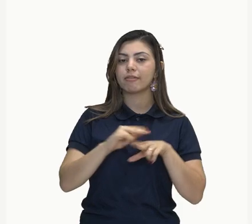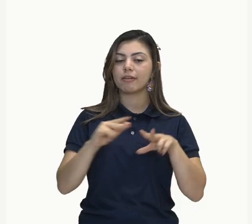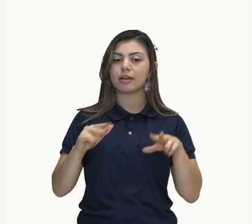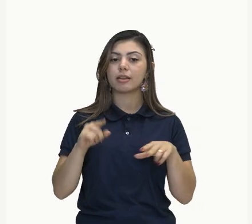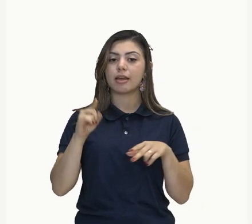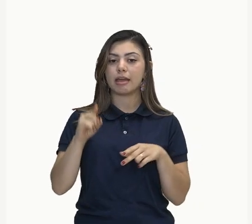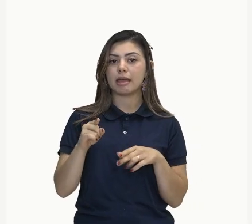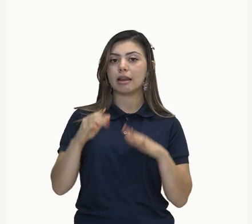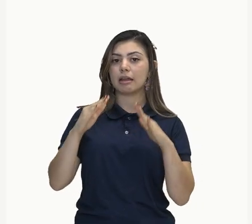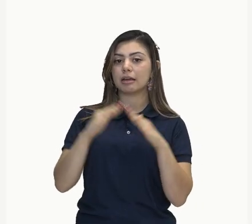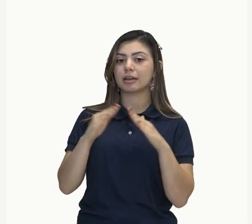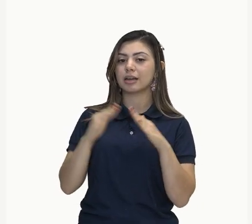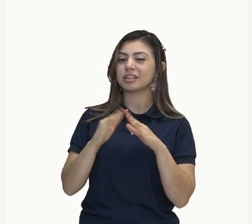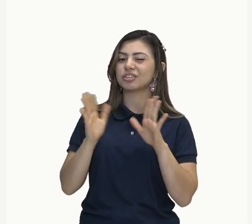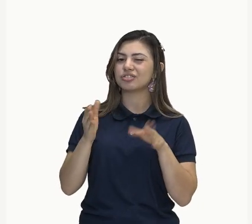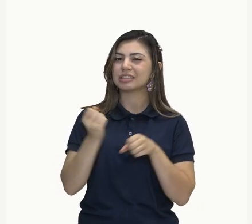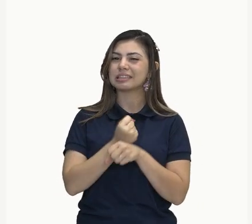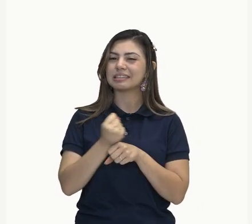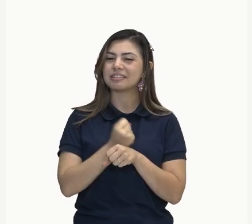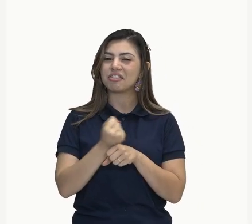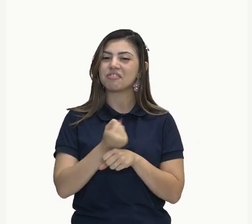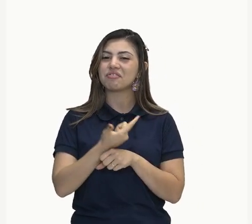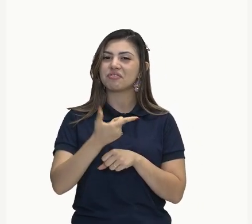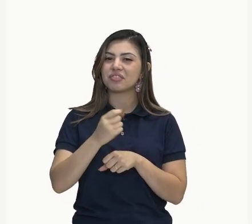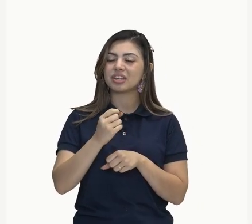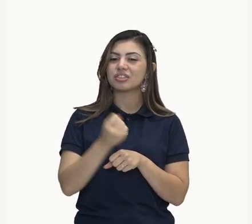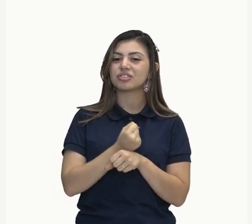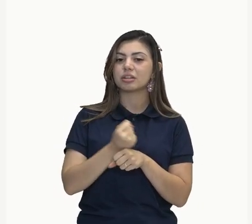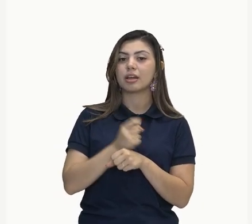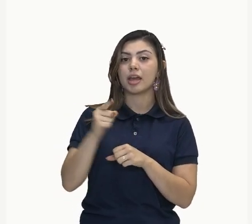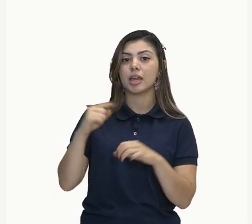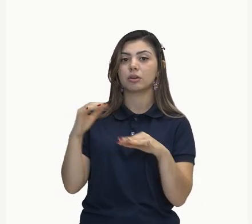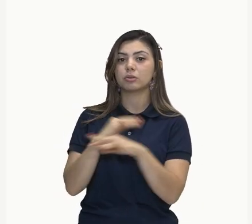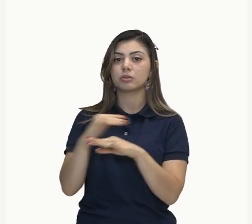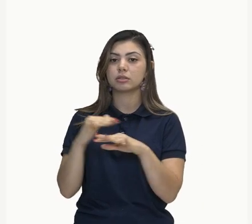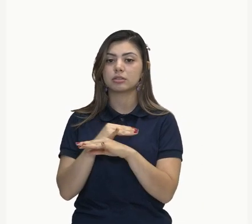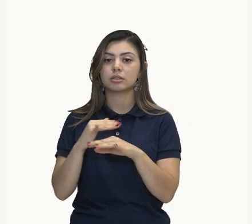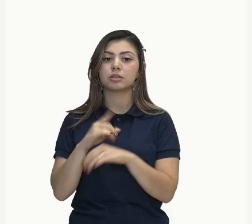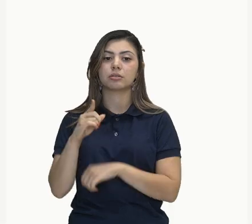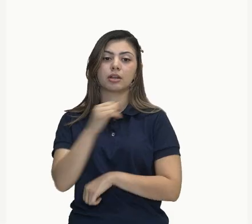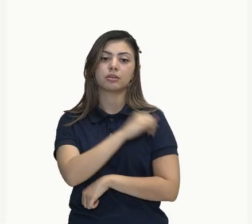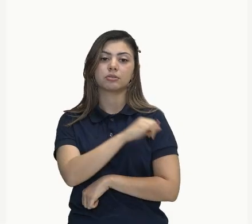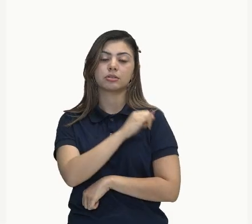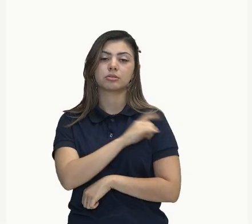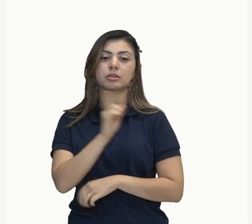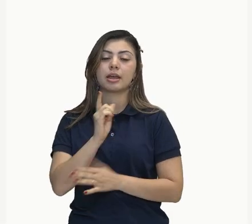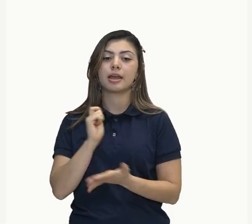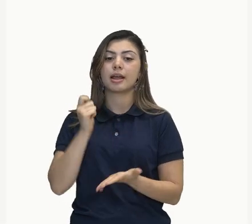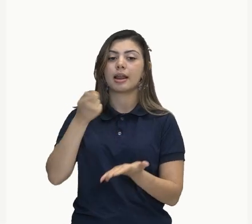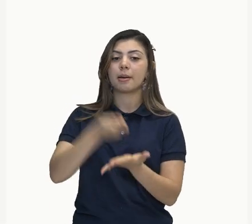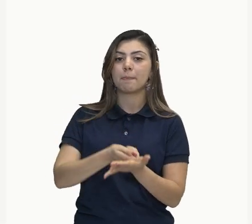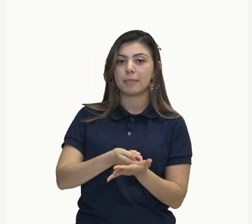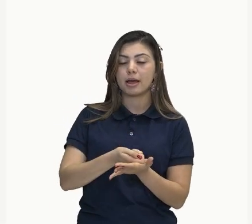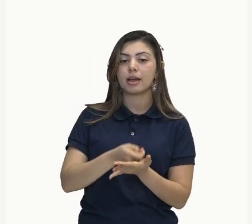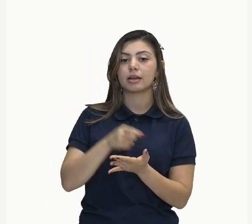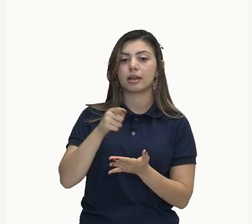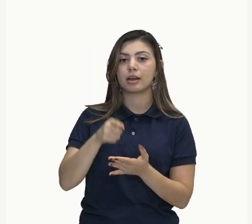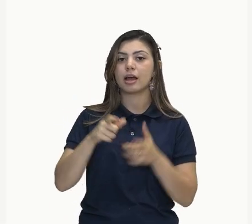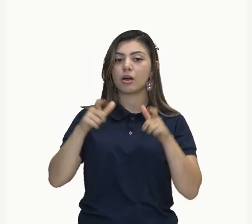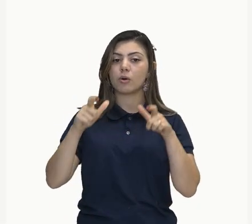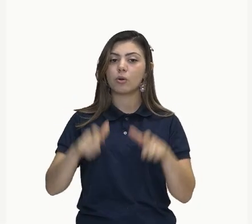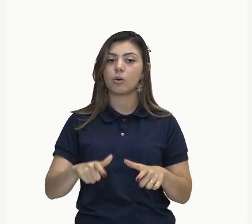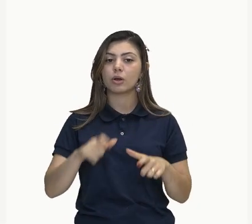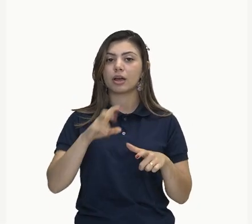mora nesse local há mais de 20 anos, que seria o centro do Rio de Janeiro, aonde ela paga, né, para ter a sua